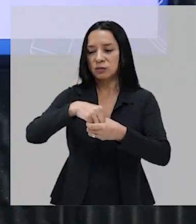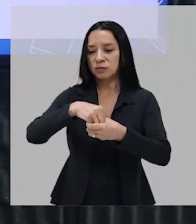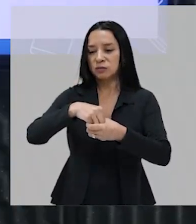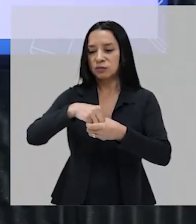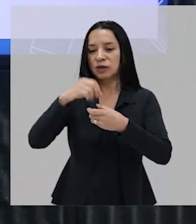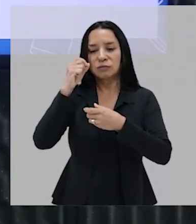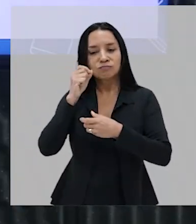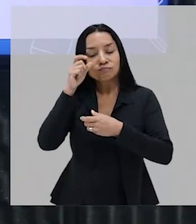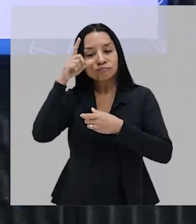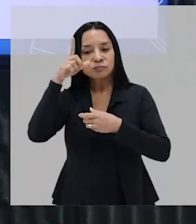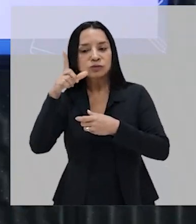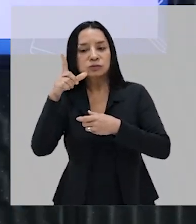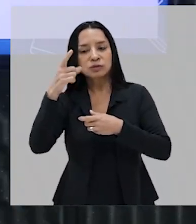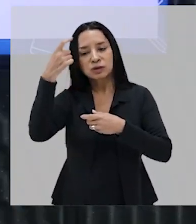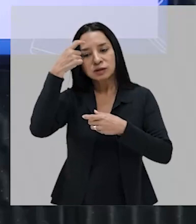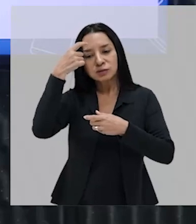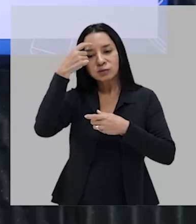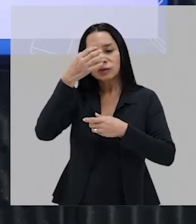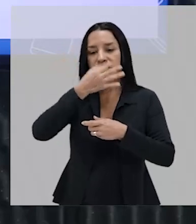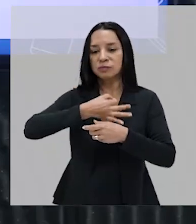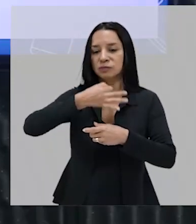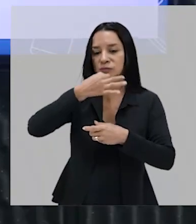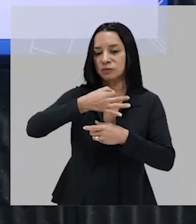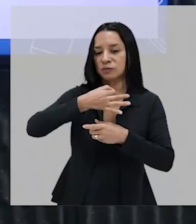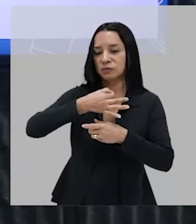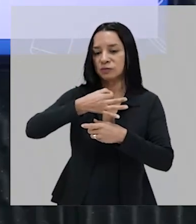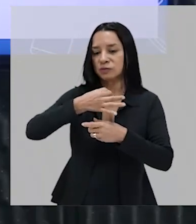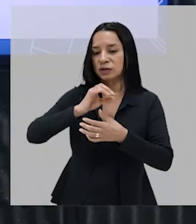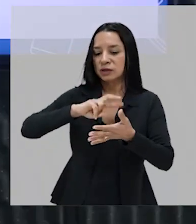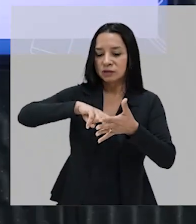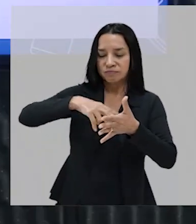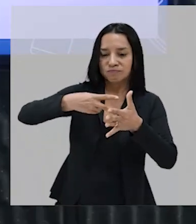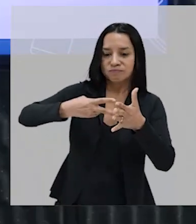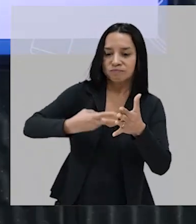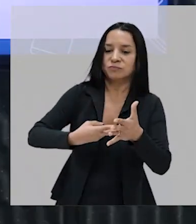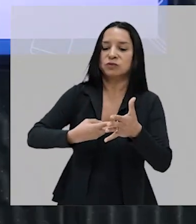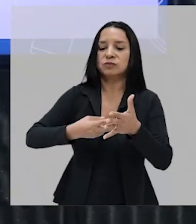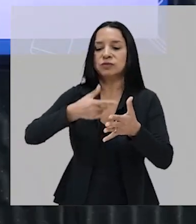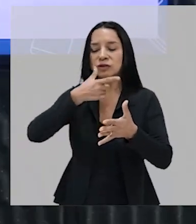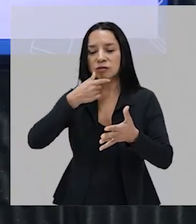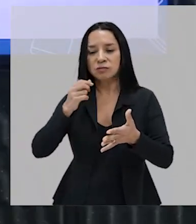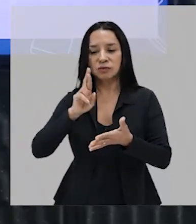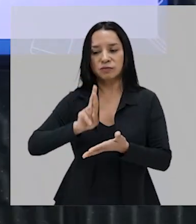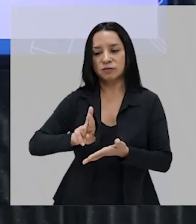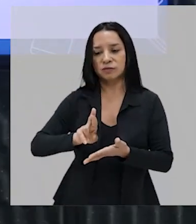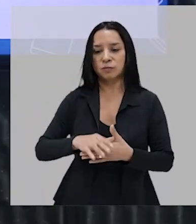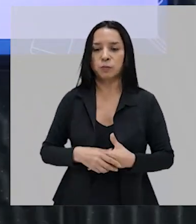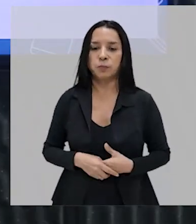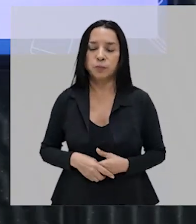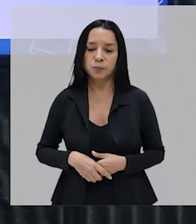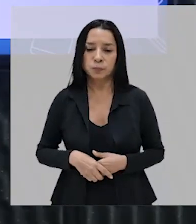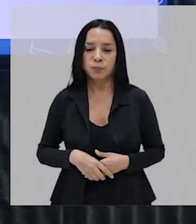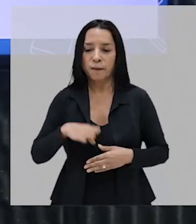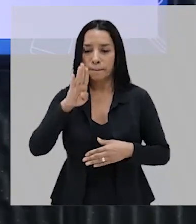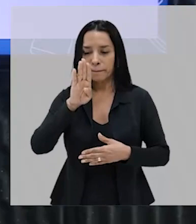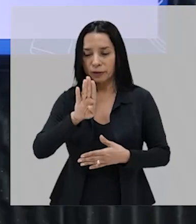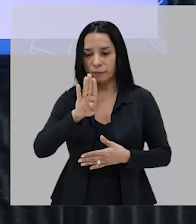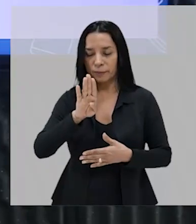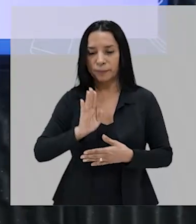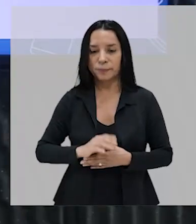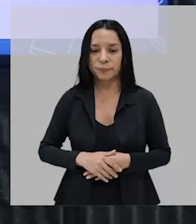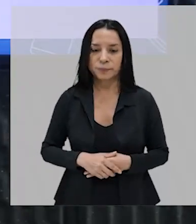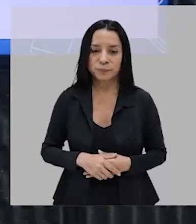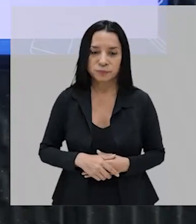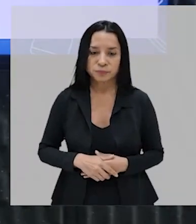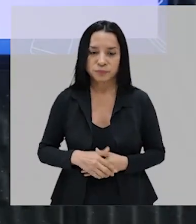do pensamento crítico que leva à reflexão, ok? Então marque letra B de bola.